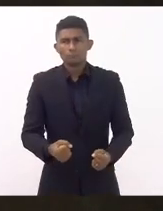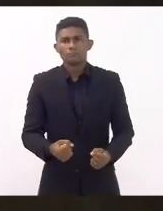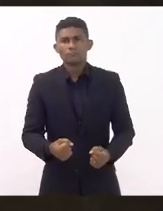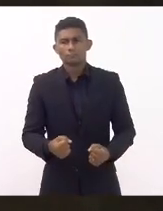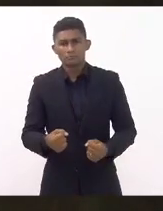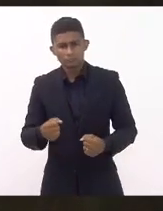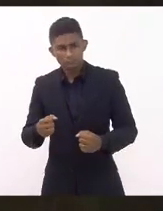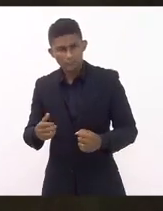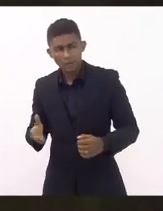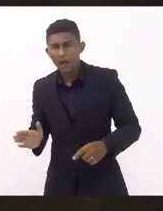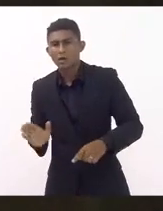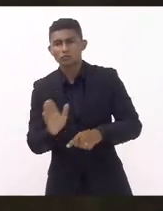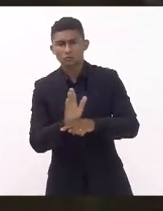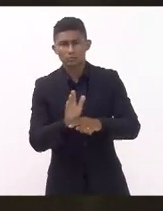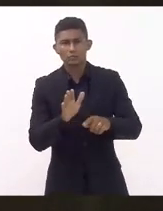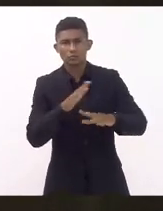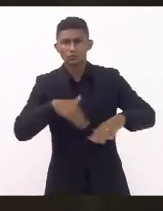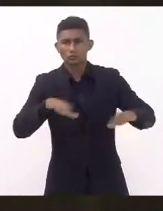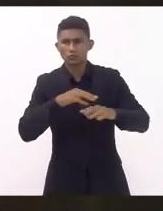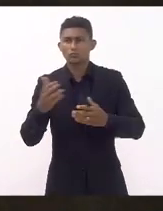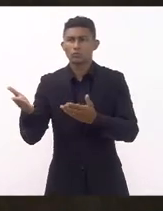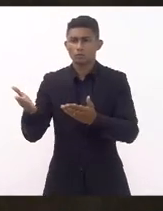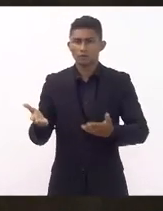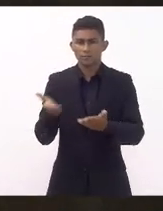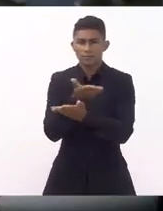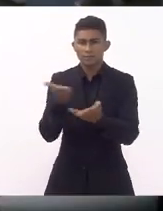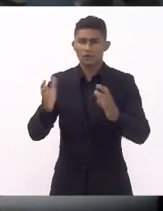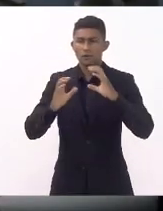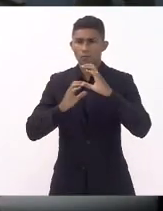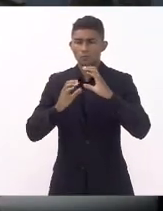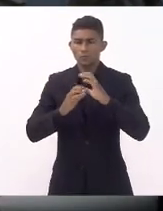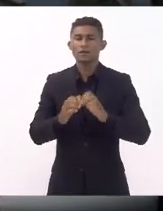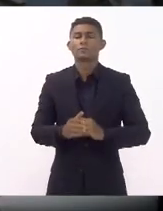a convocação de todos esses concursados. Tamo junto.